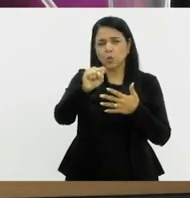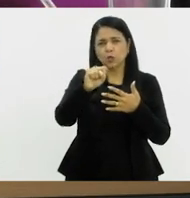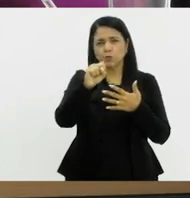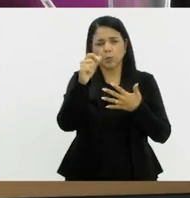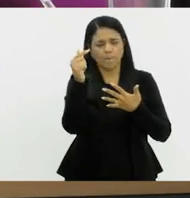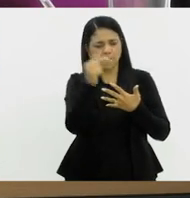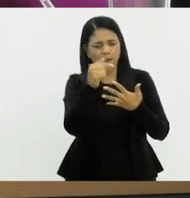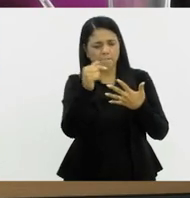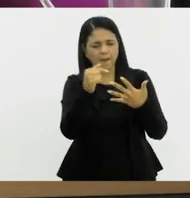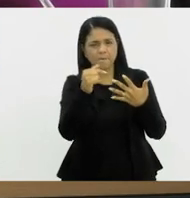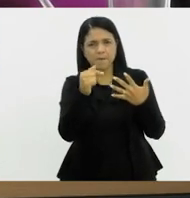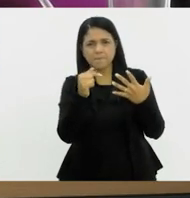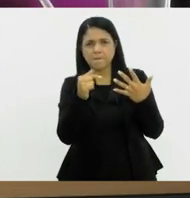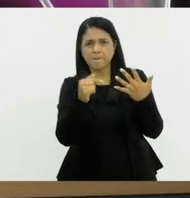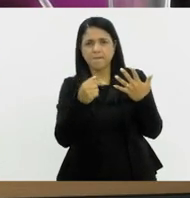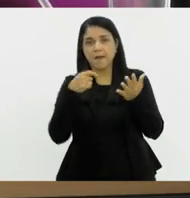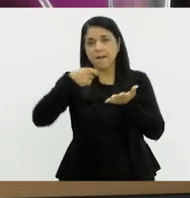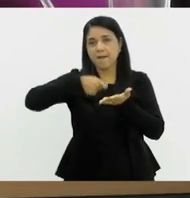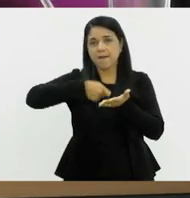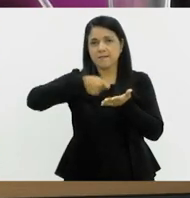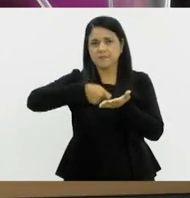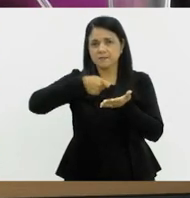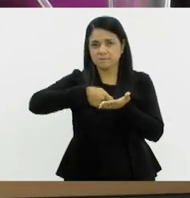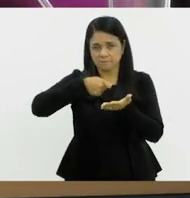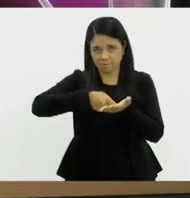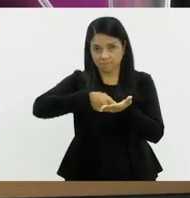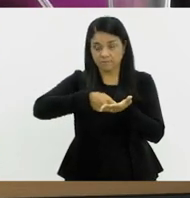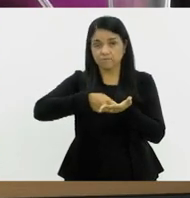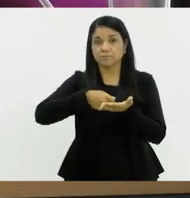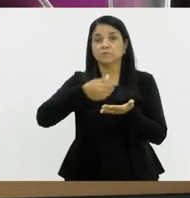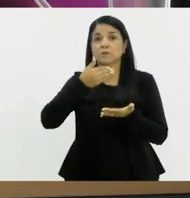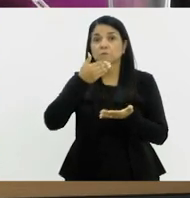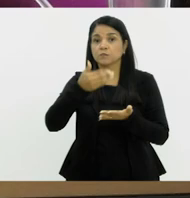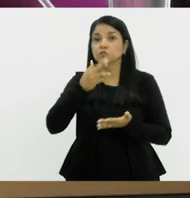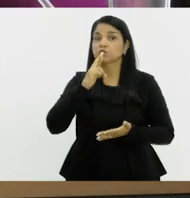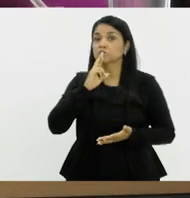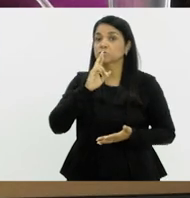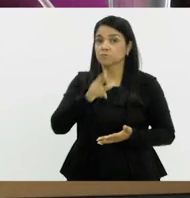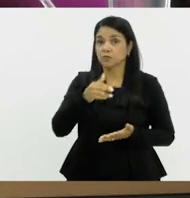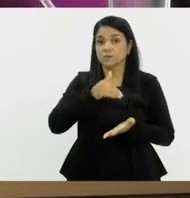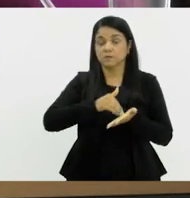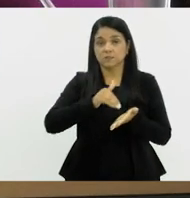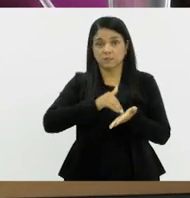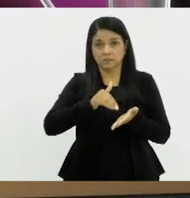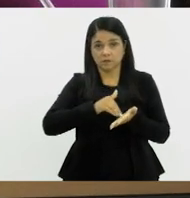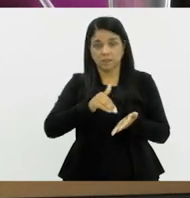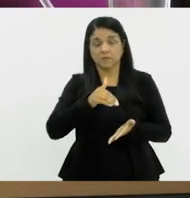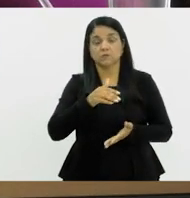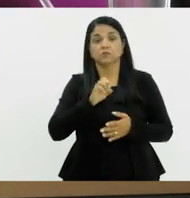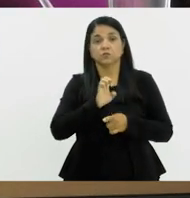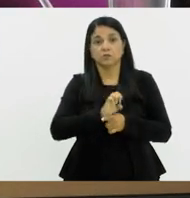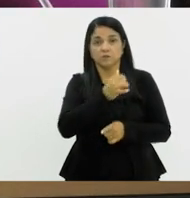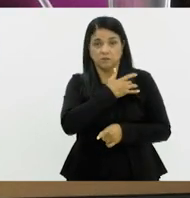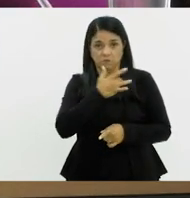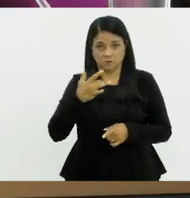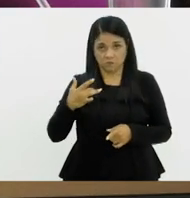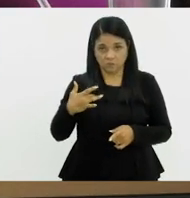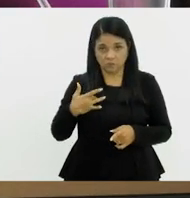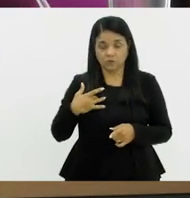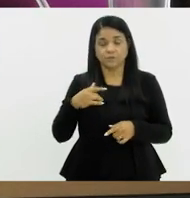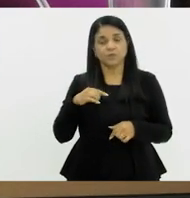de exigências que requeriam a resposta da Secretaria de Estado de Saúde. Nós nos debruçamos